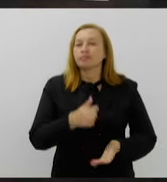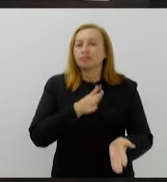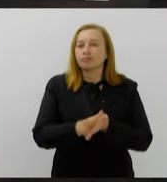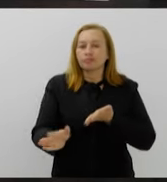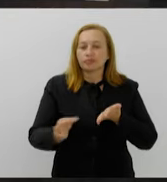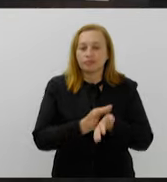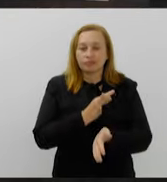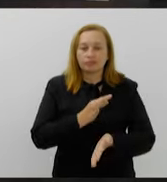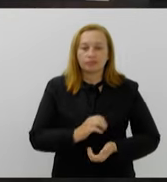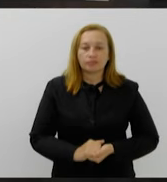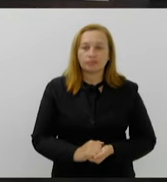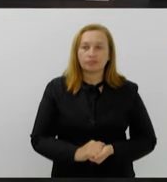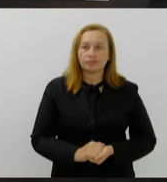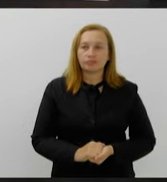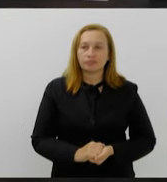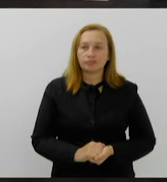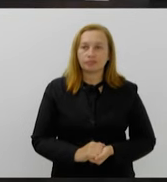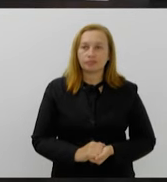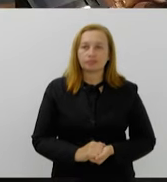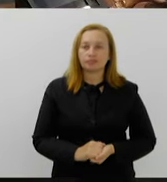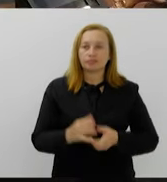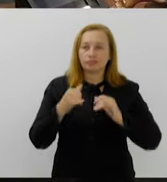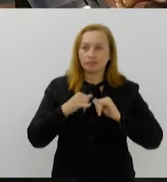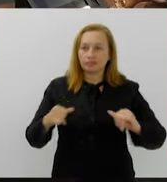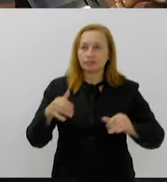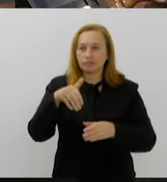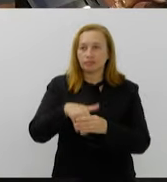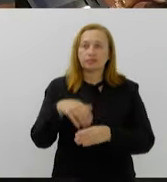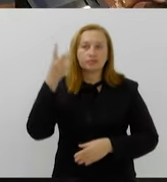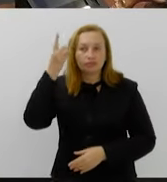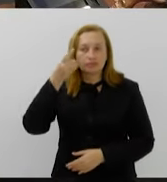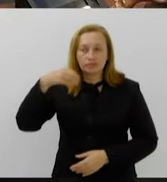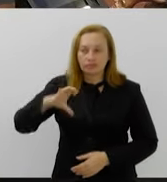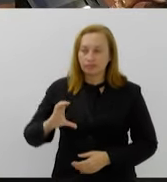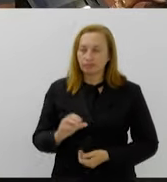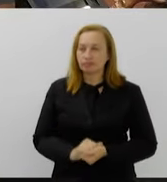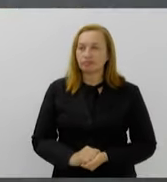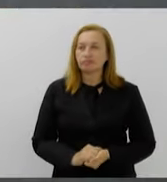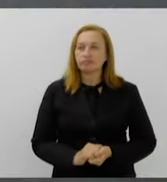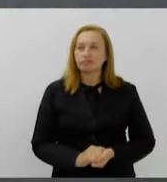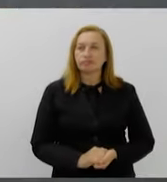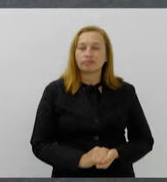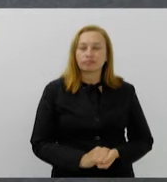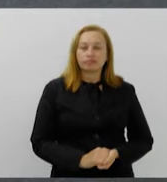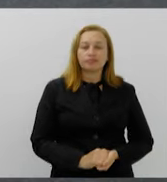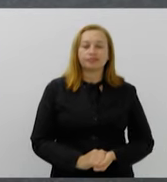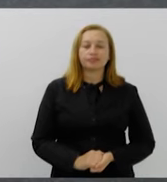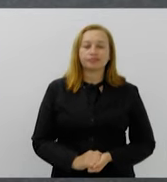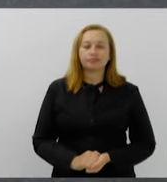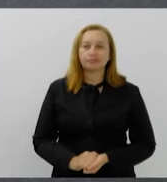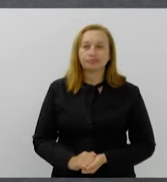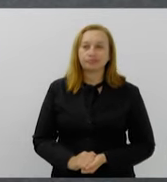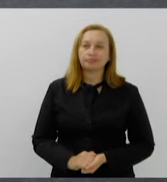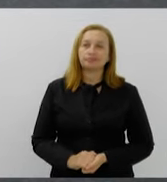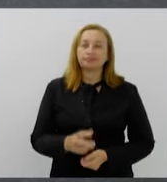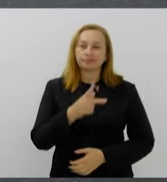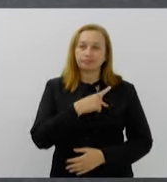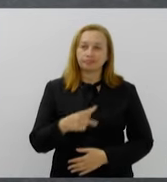promulgação para dec declaração de voto deputado Carlos min por favor eh